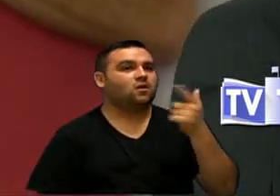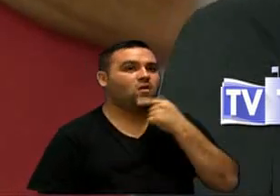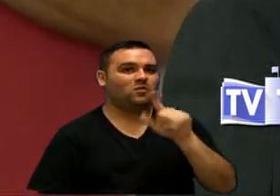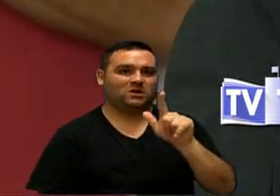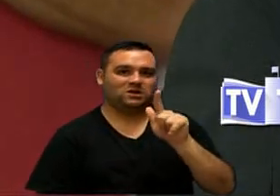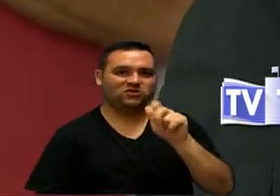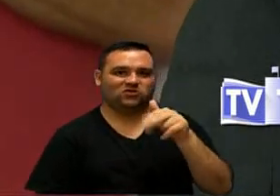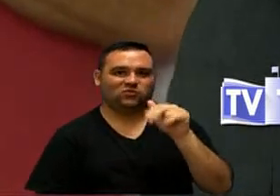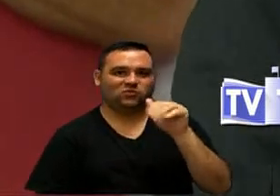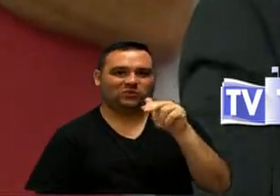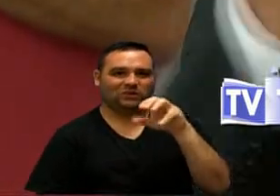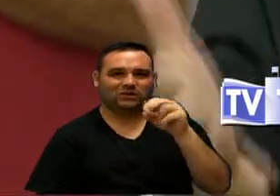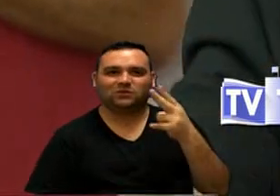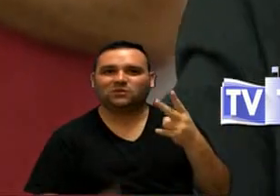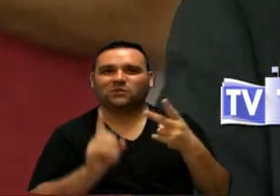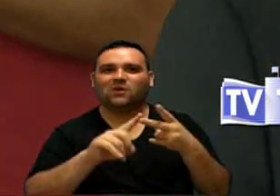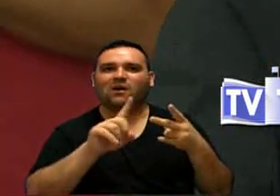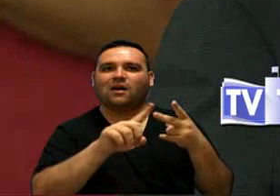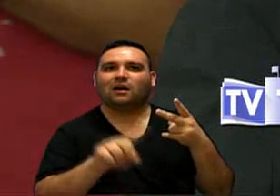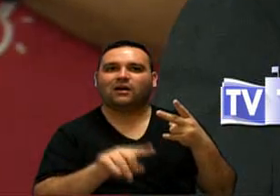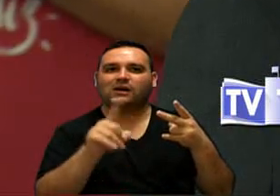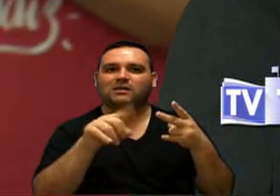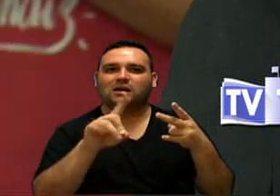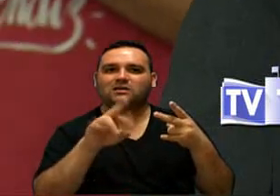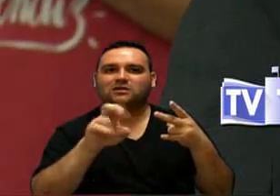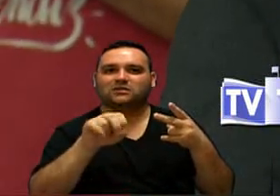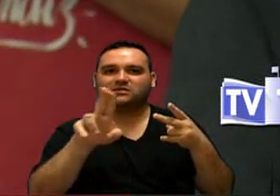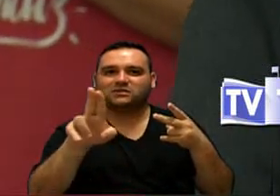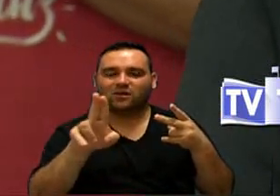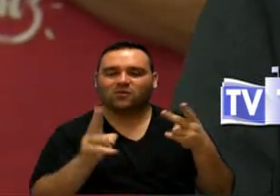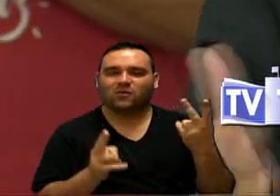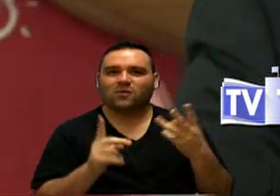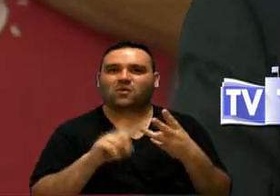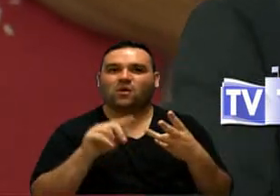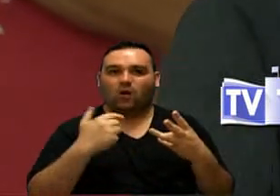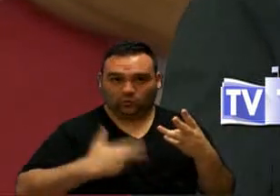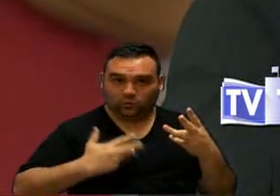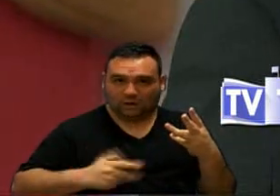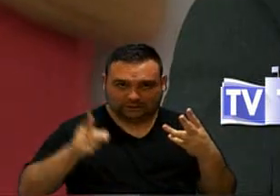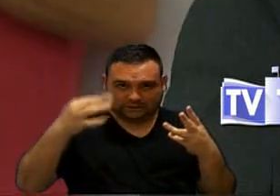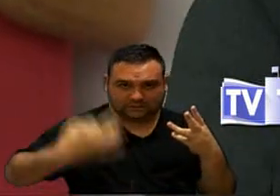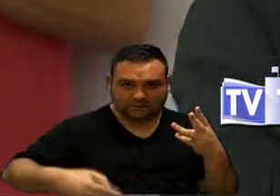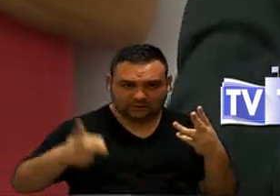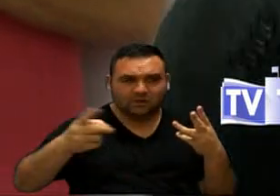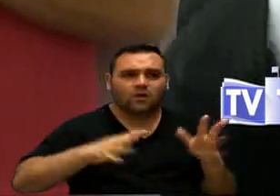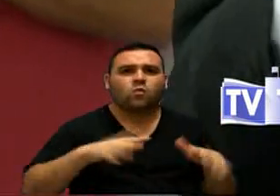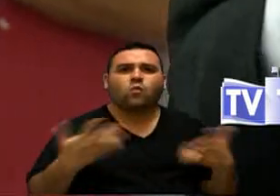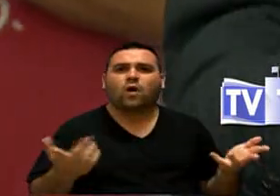Genuíno? O Zé Dirceu? Hã? O Lula?